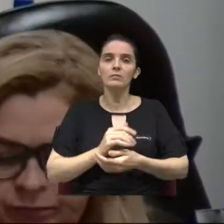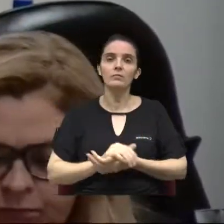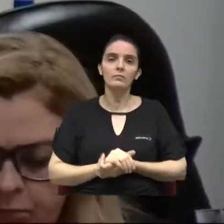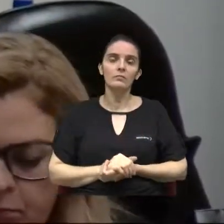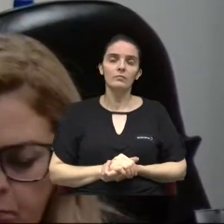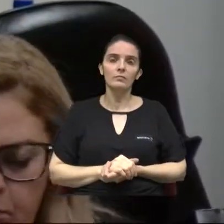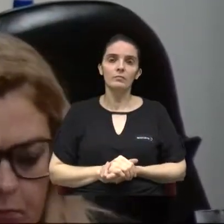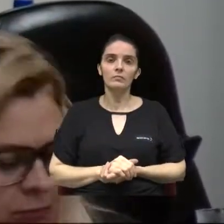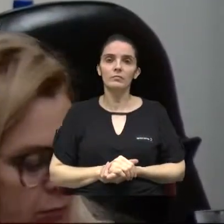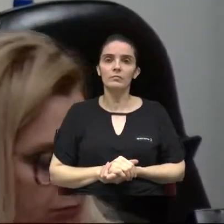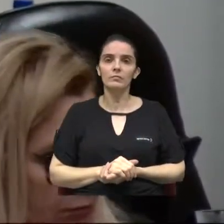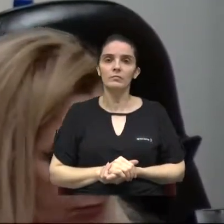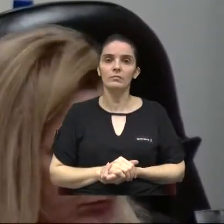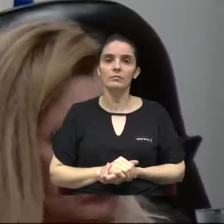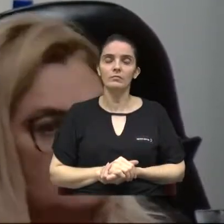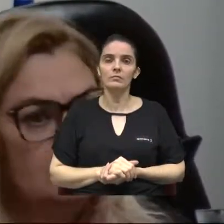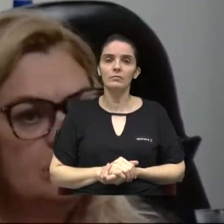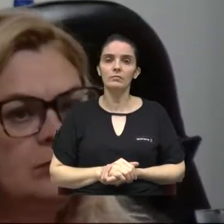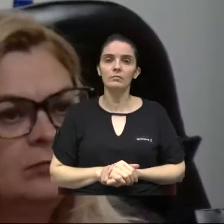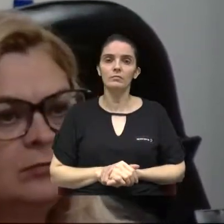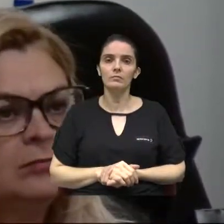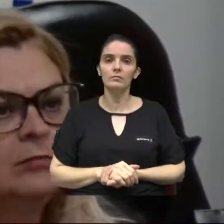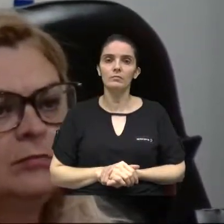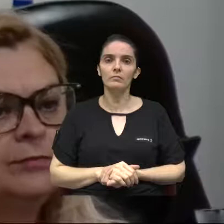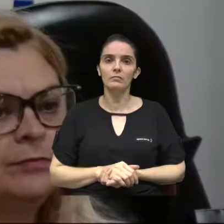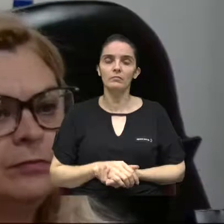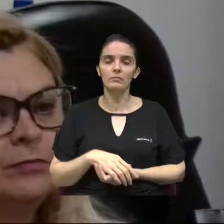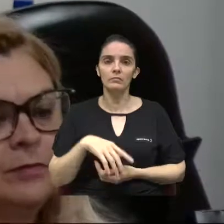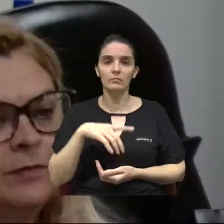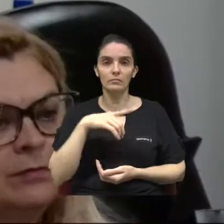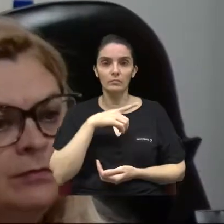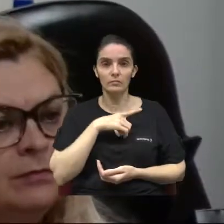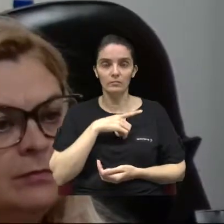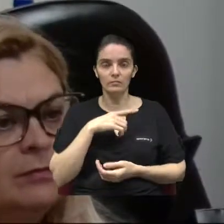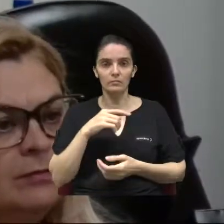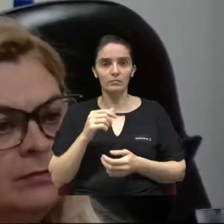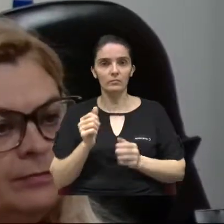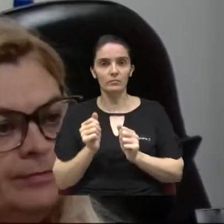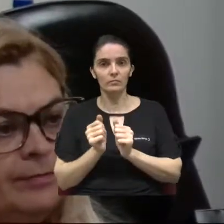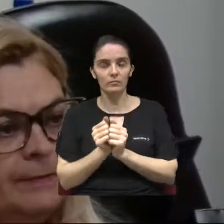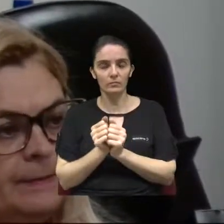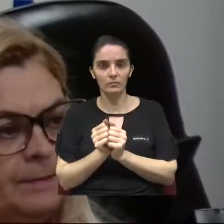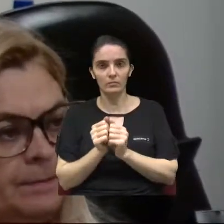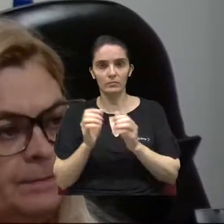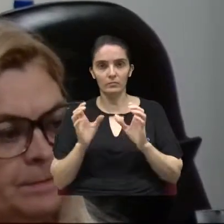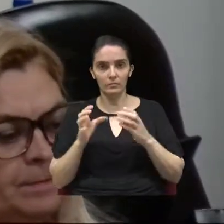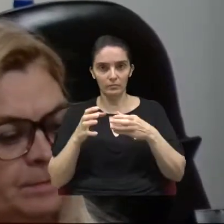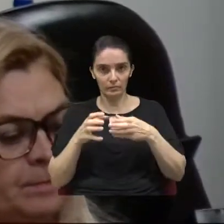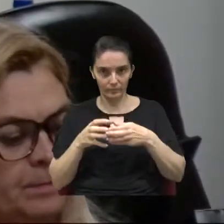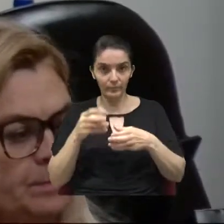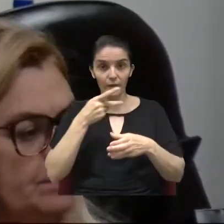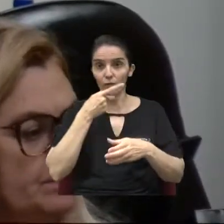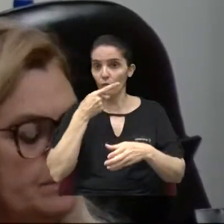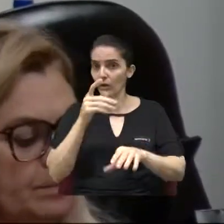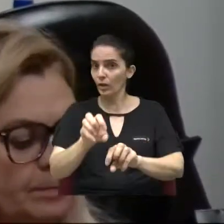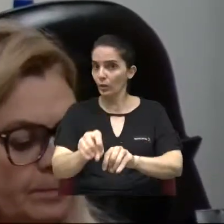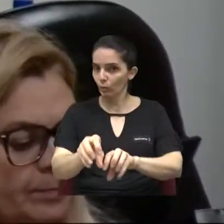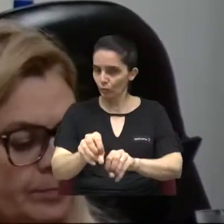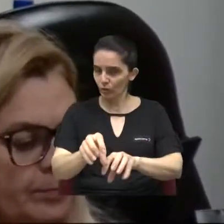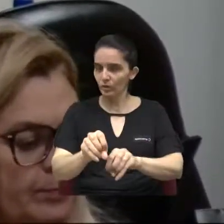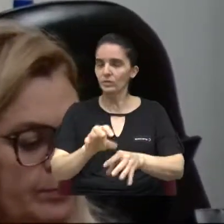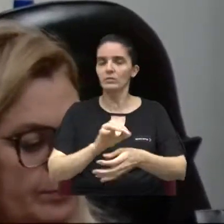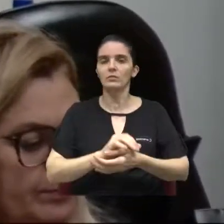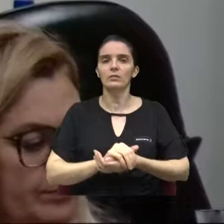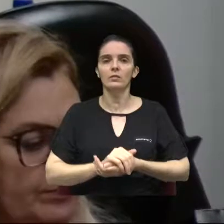e que, inclusive, esteve na comissão que trata da educação há pouco tempo, e